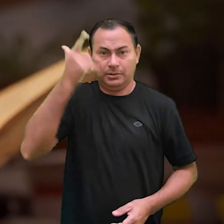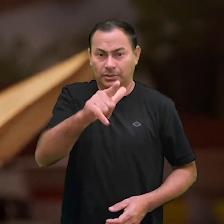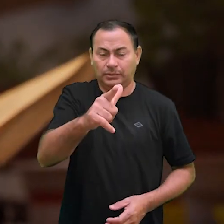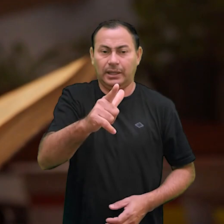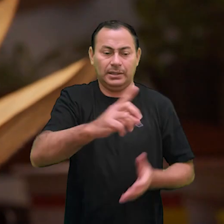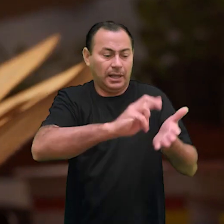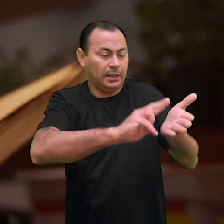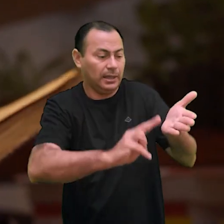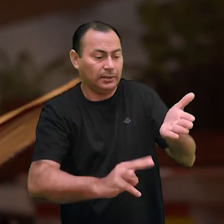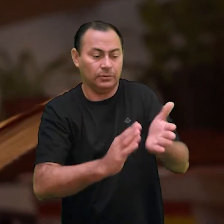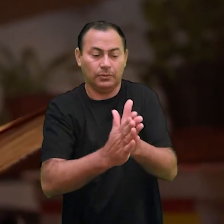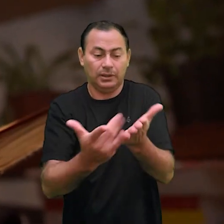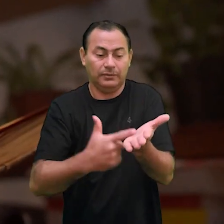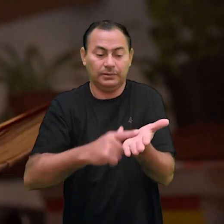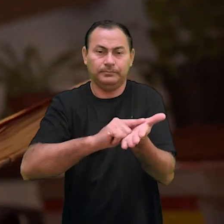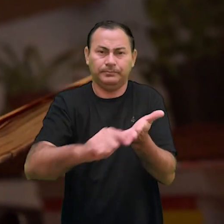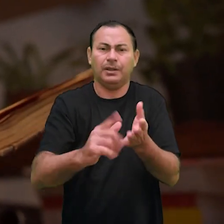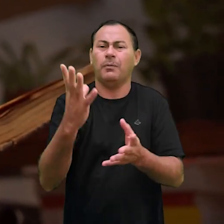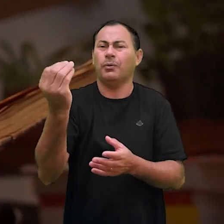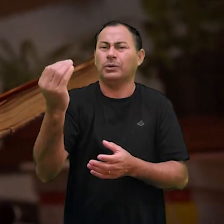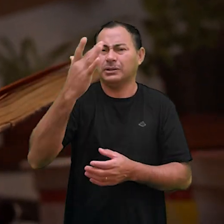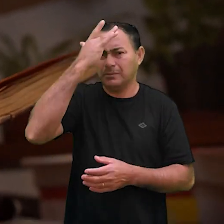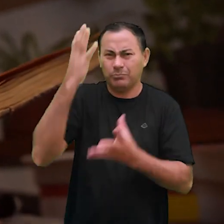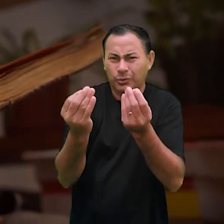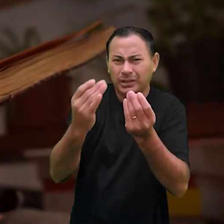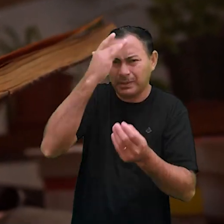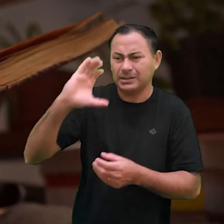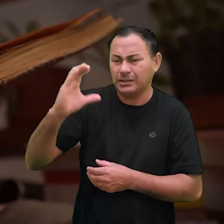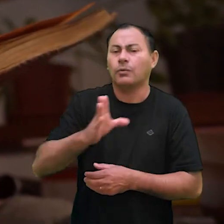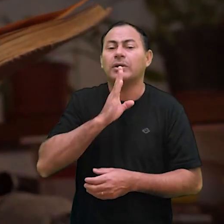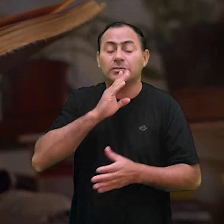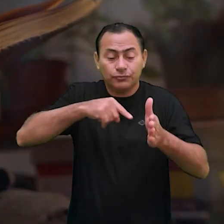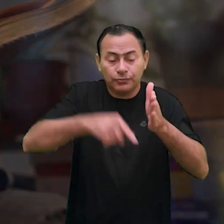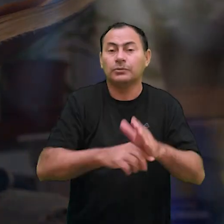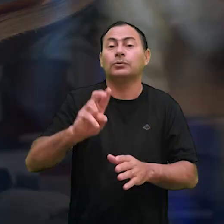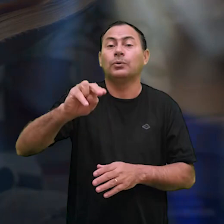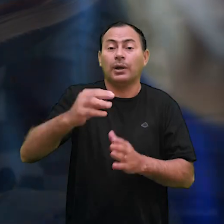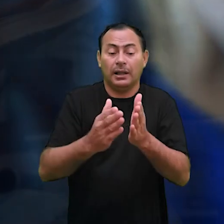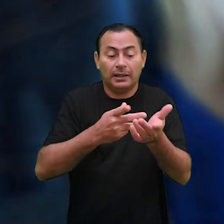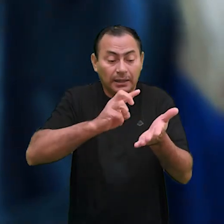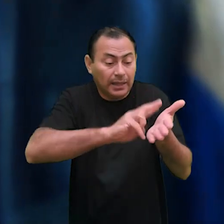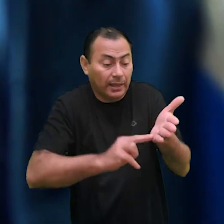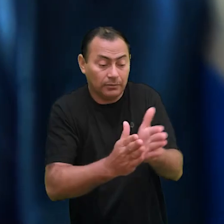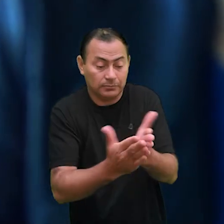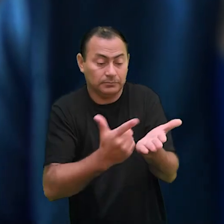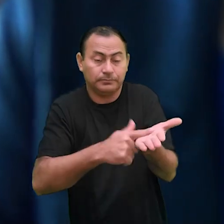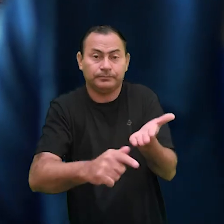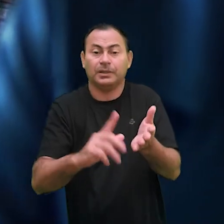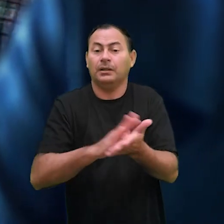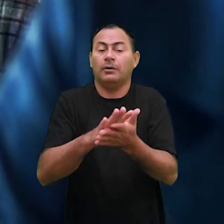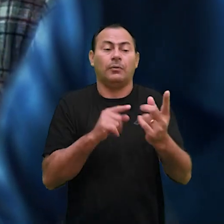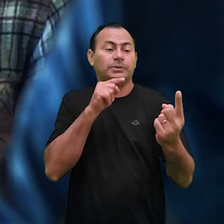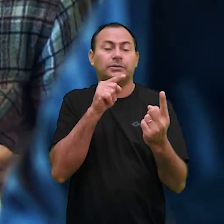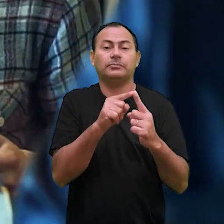tantas pessoas ainda não tenham lido Gênesis. Muitos cientistas que possuem grande conhecimento científico jamais leram o relato